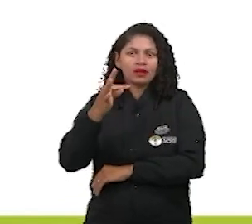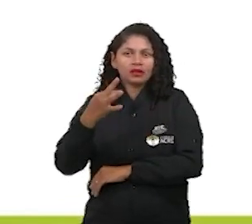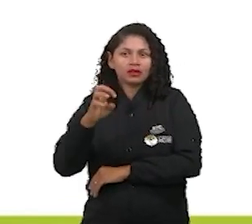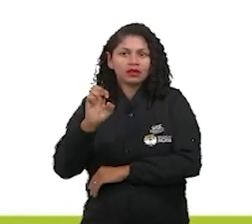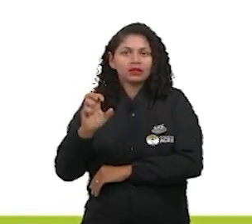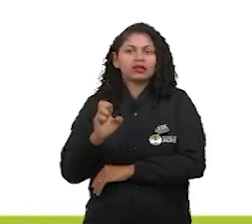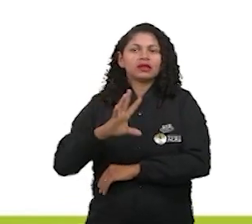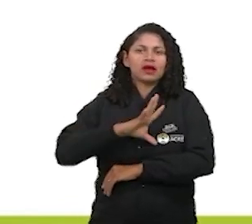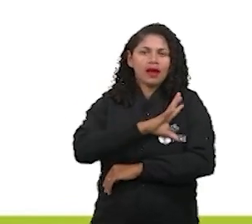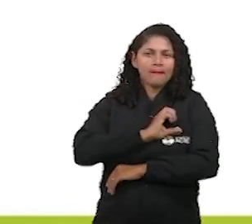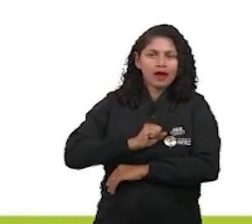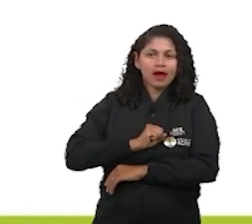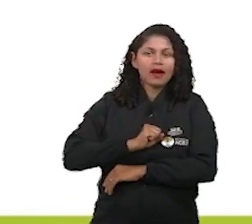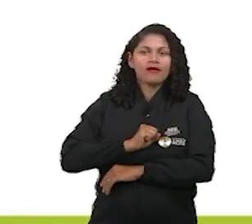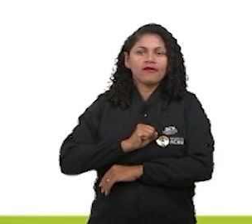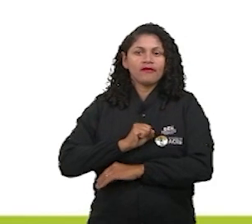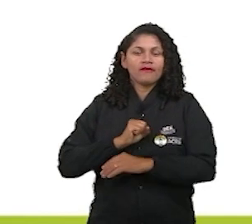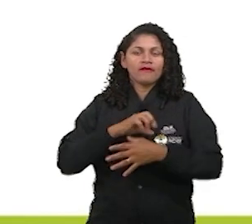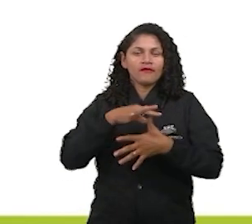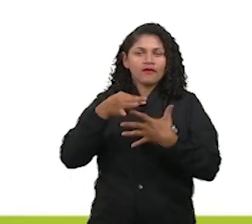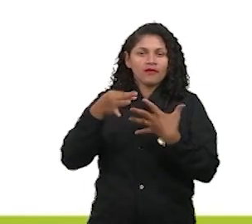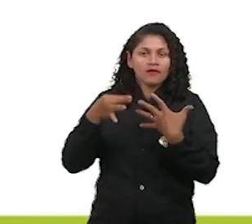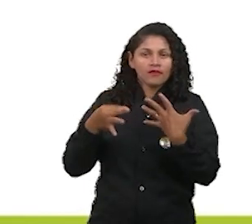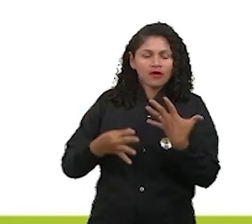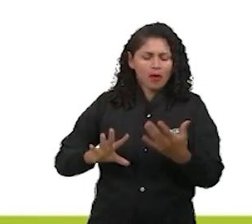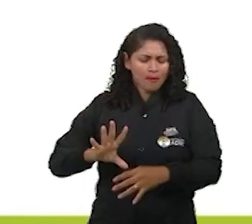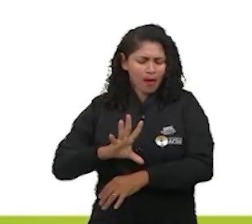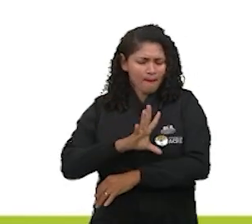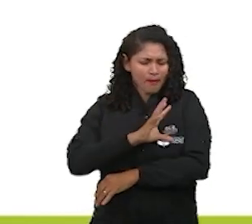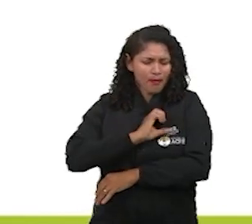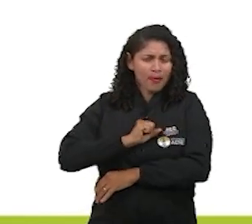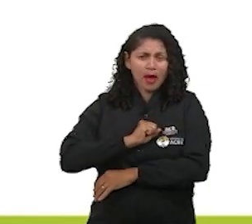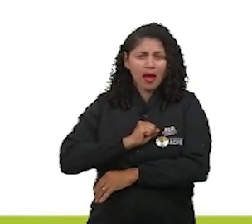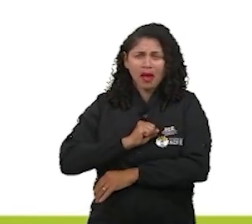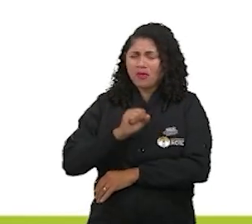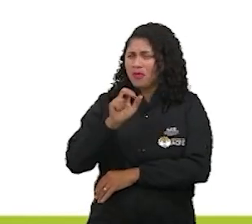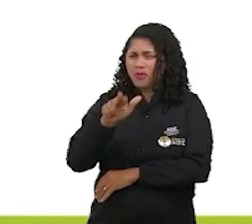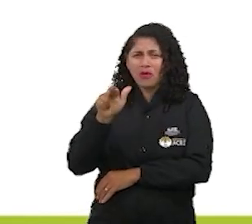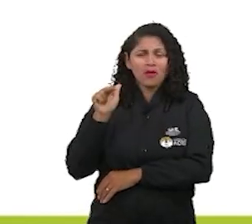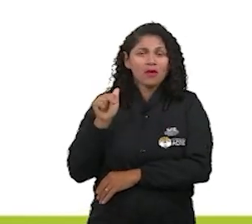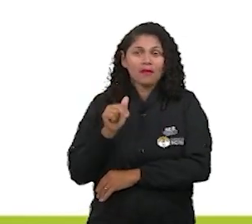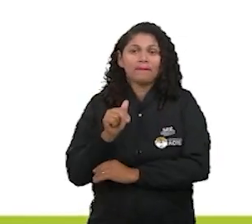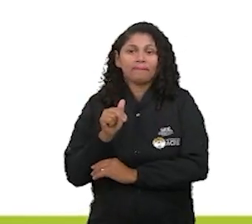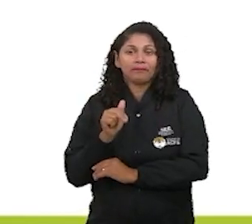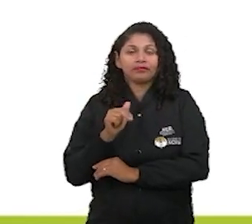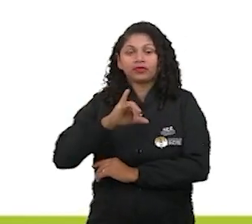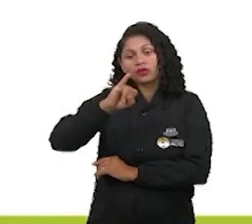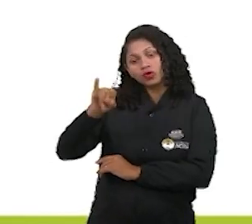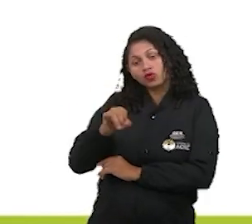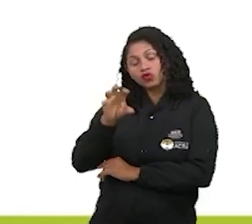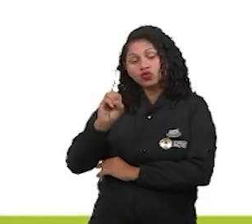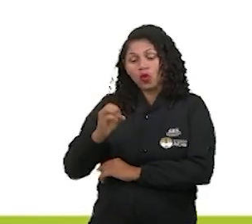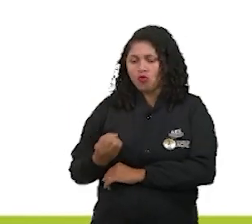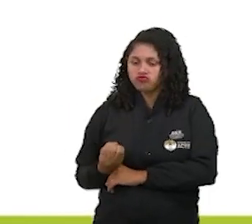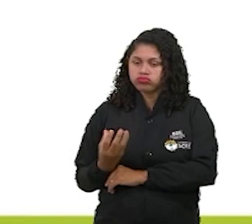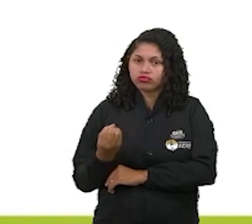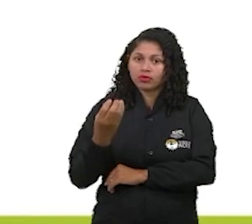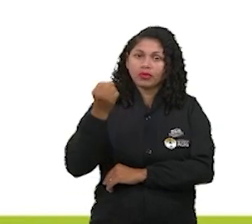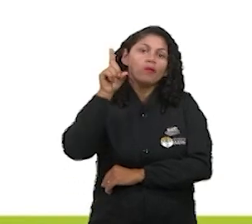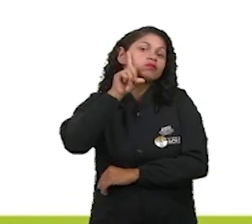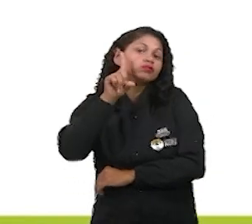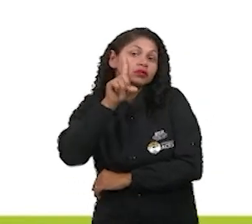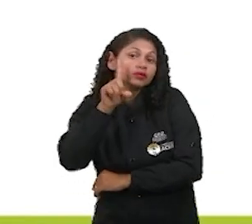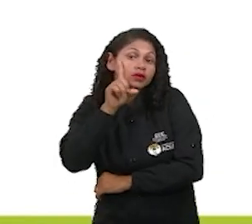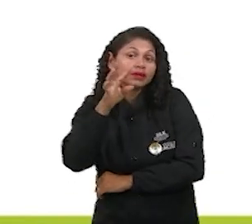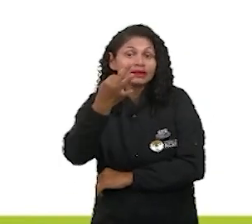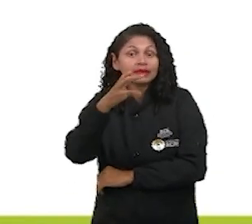amava Maria, que amava Joaquim, que amava Lili, que não amava ninguém. João foi para os Estados Unidos,